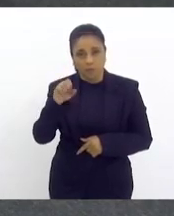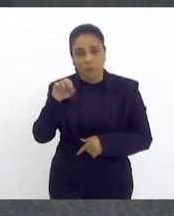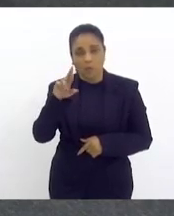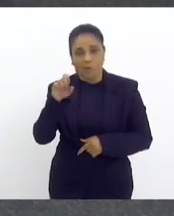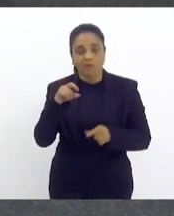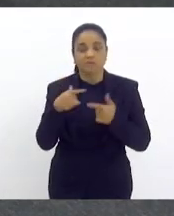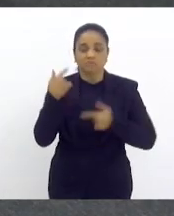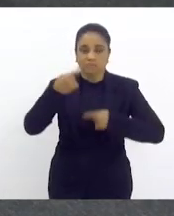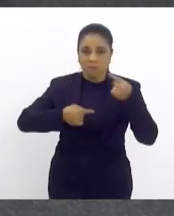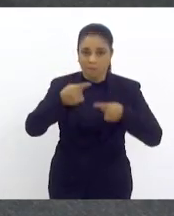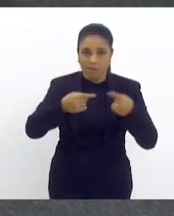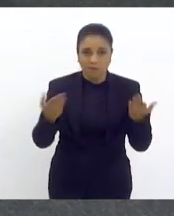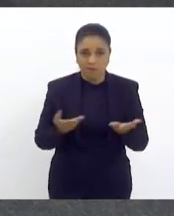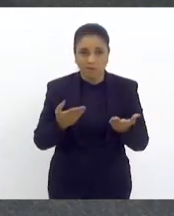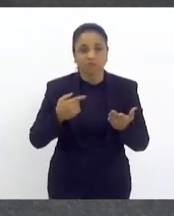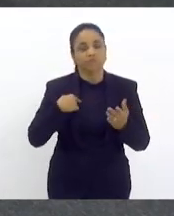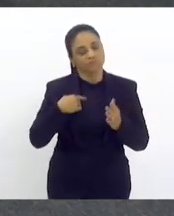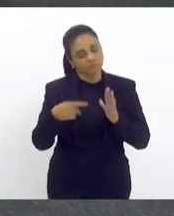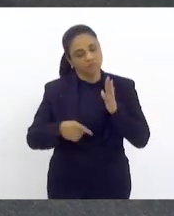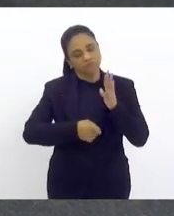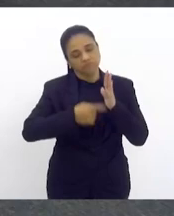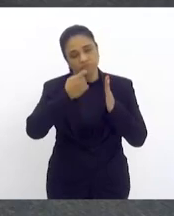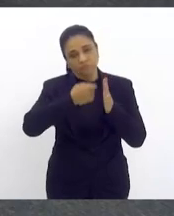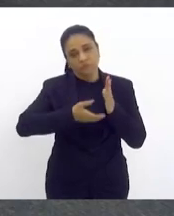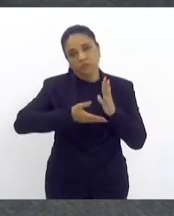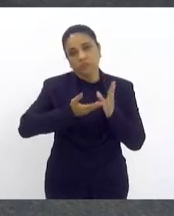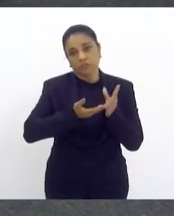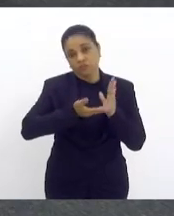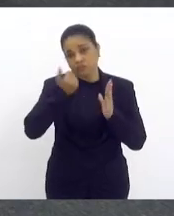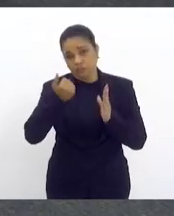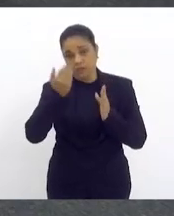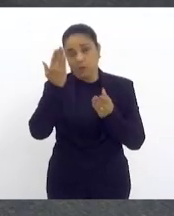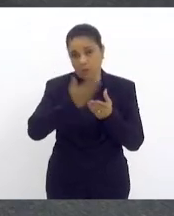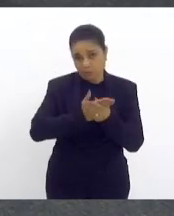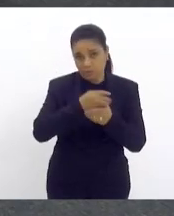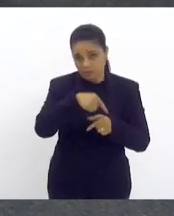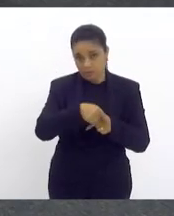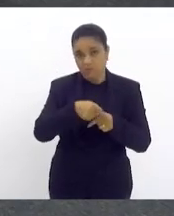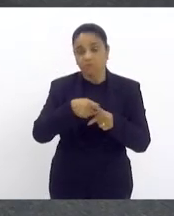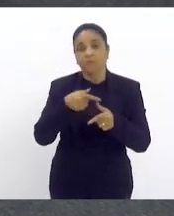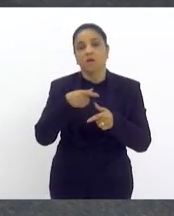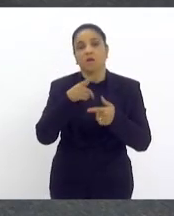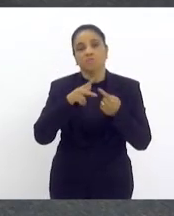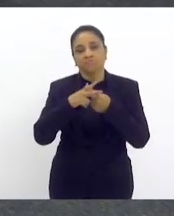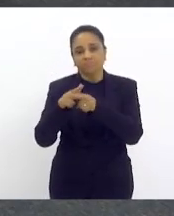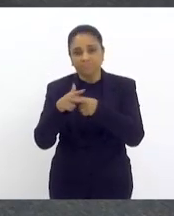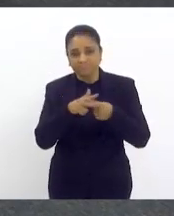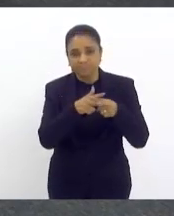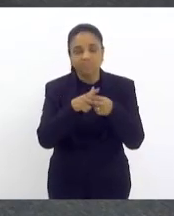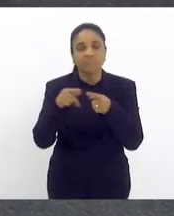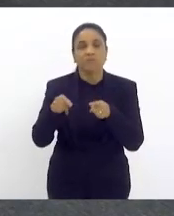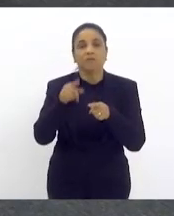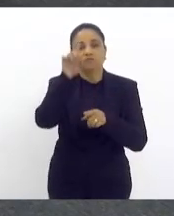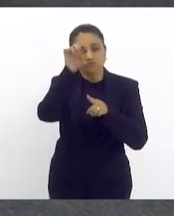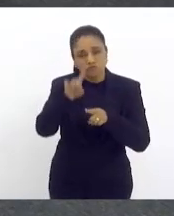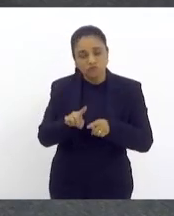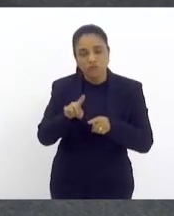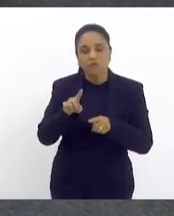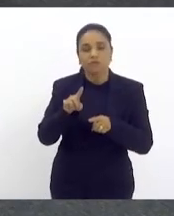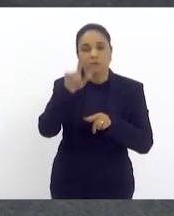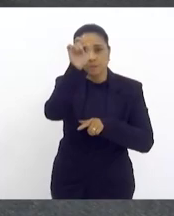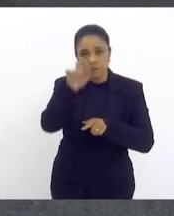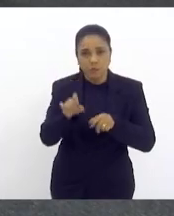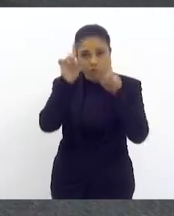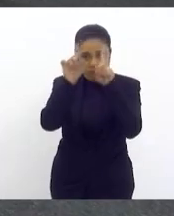por mim desarquivada em prol da luta pela manutenção e correção do direito estabelecido das pessoas com deficiência